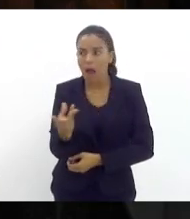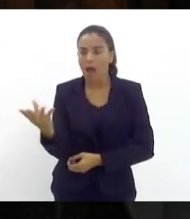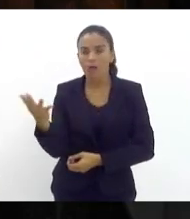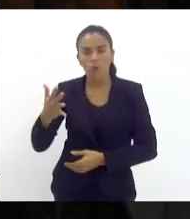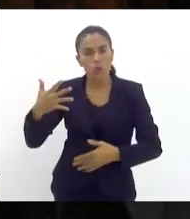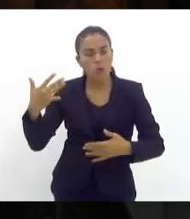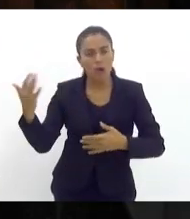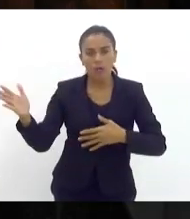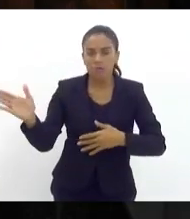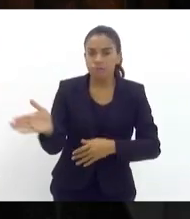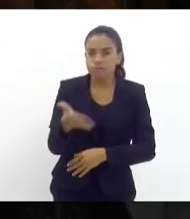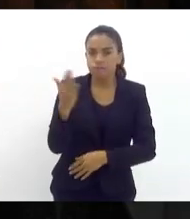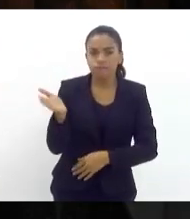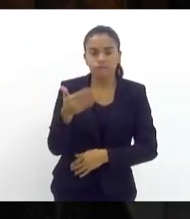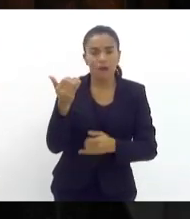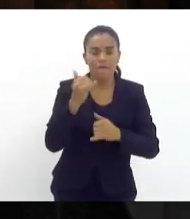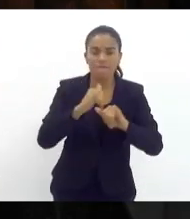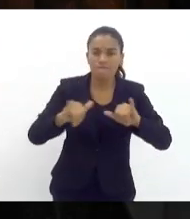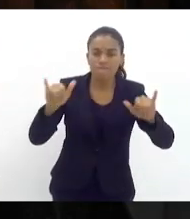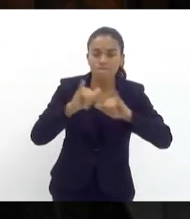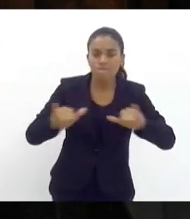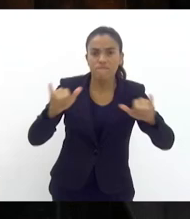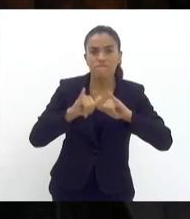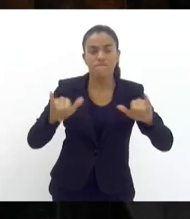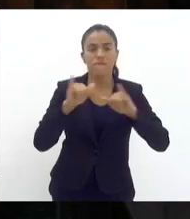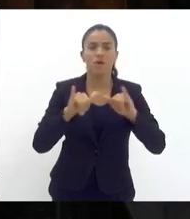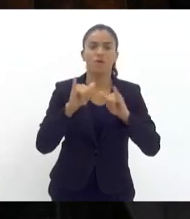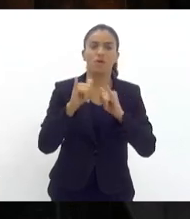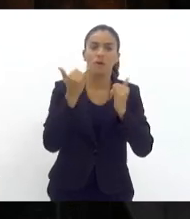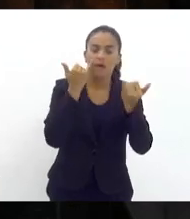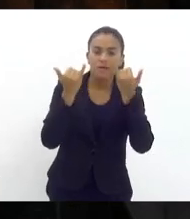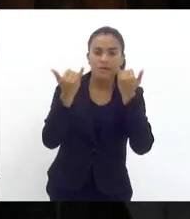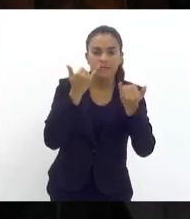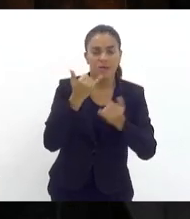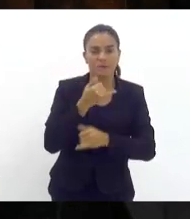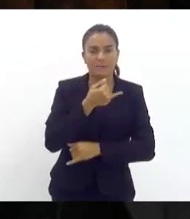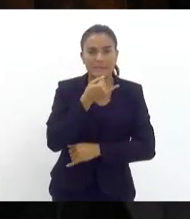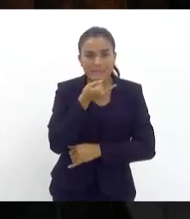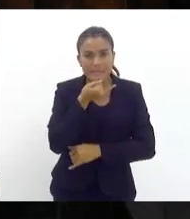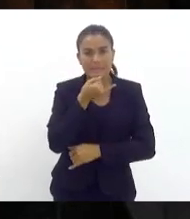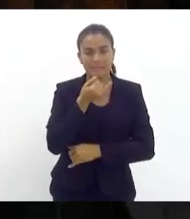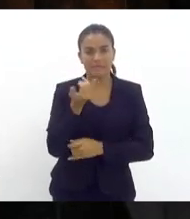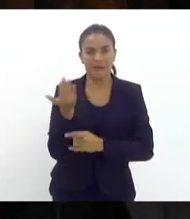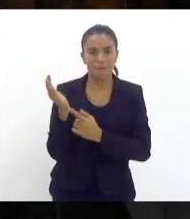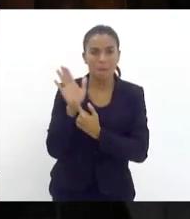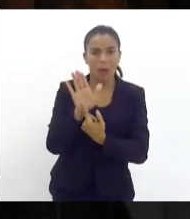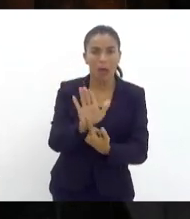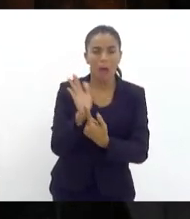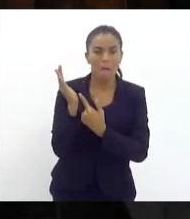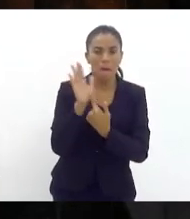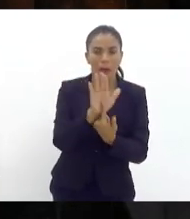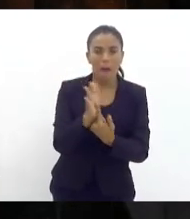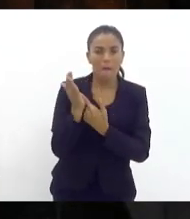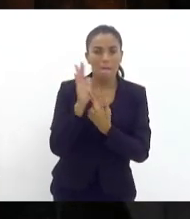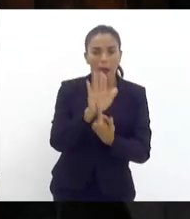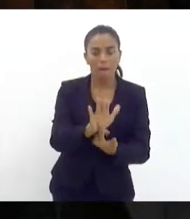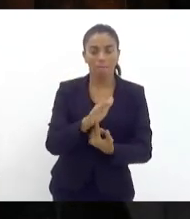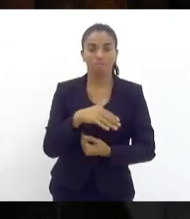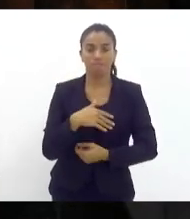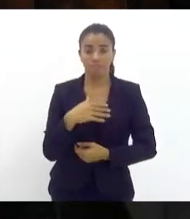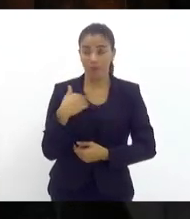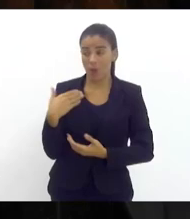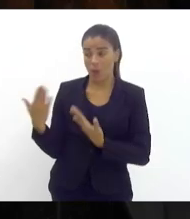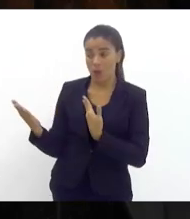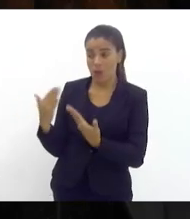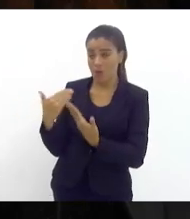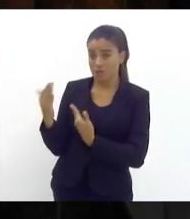e prognósticos difíceis que vão se apresentando dizia eu deputado Carlos